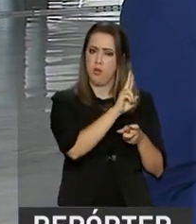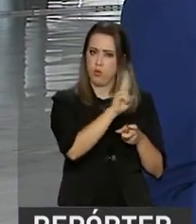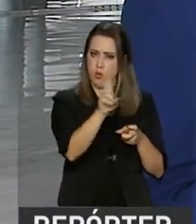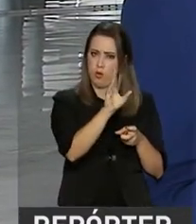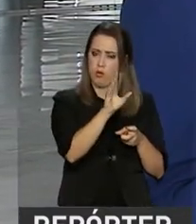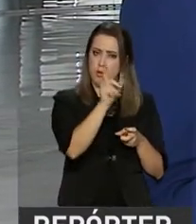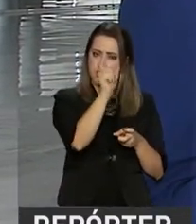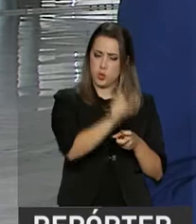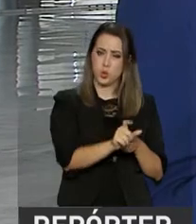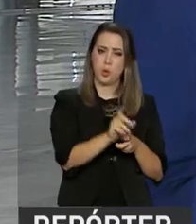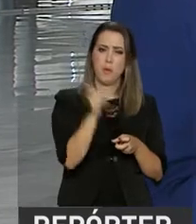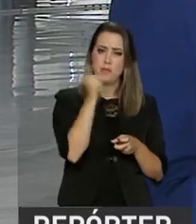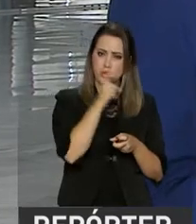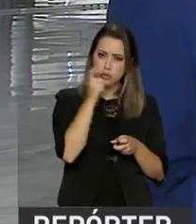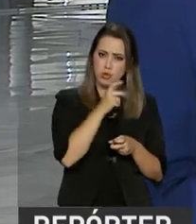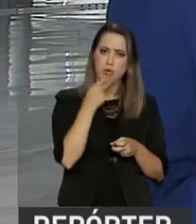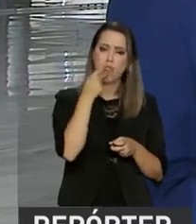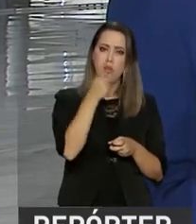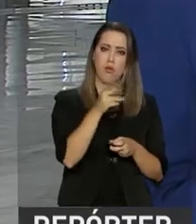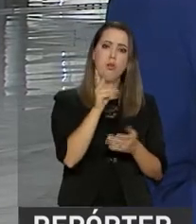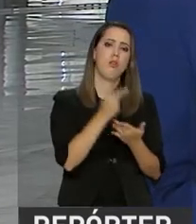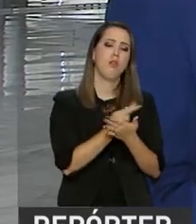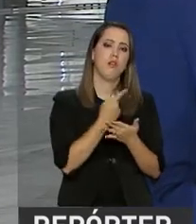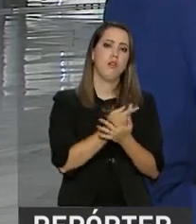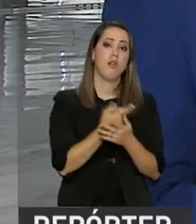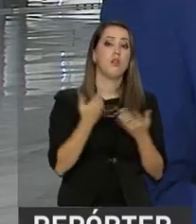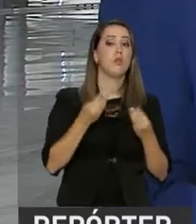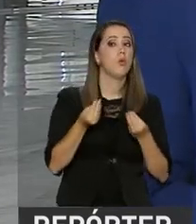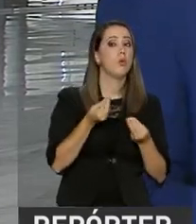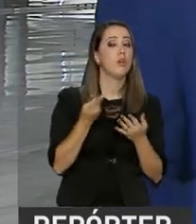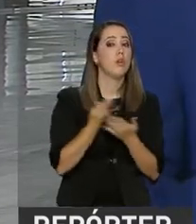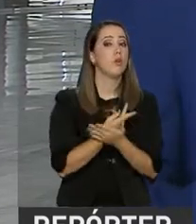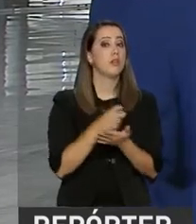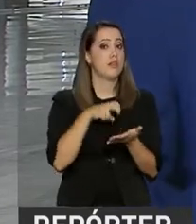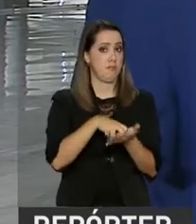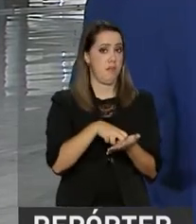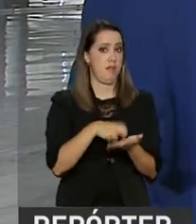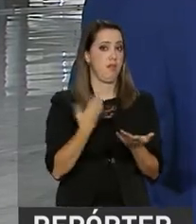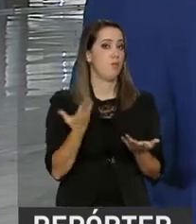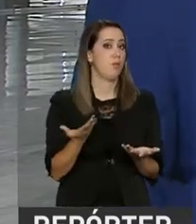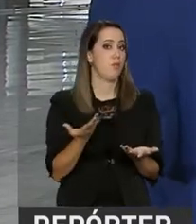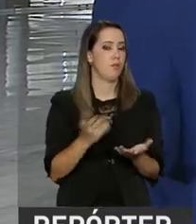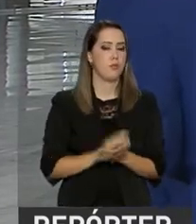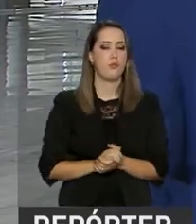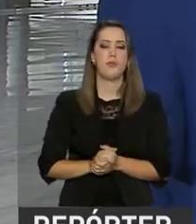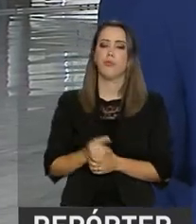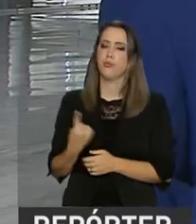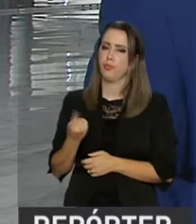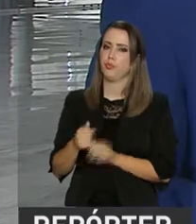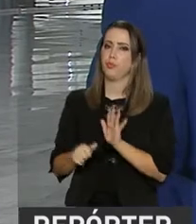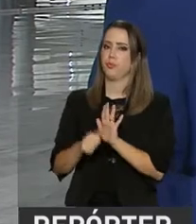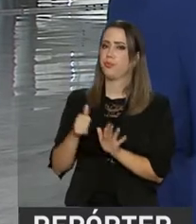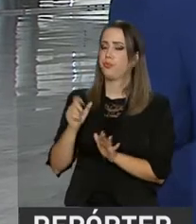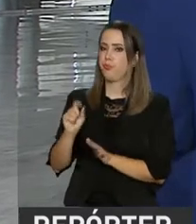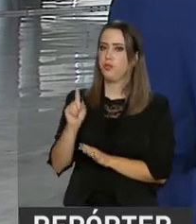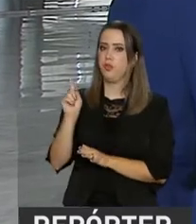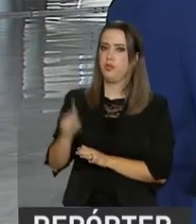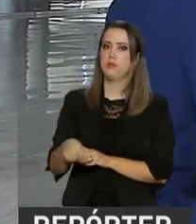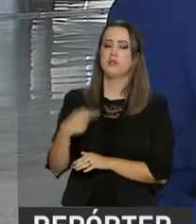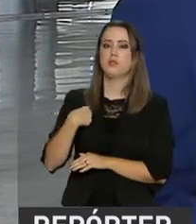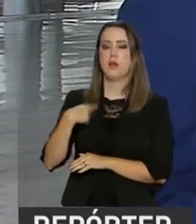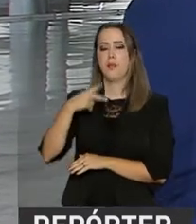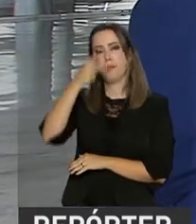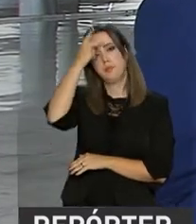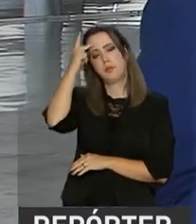as penalidades? Elas devem devolver esse dinheiro? A primeira questão que tem que ser respondida é se houve má-fé